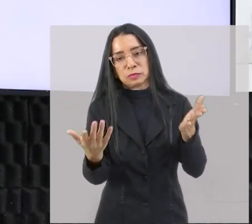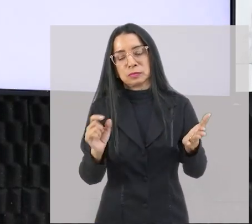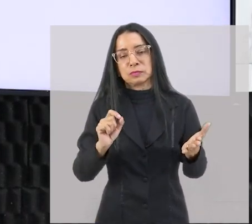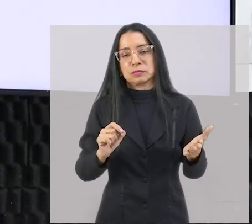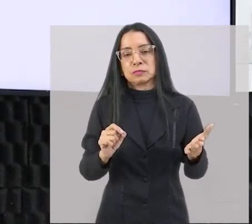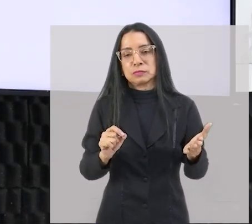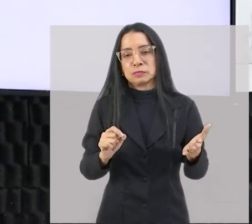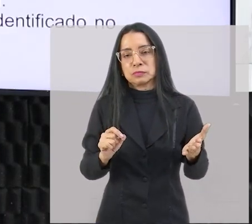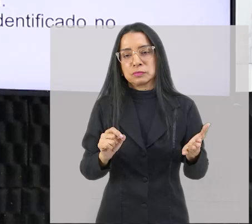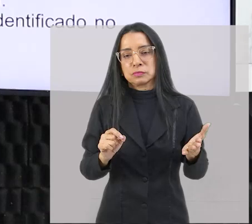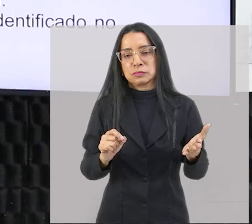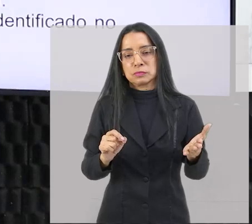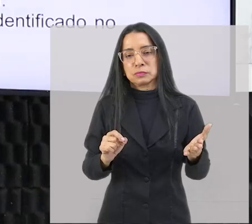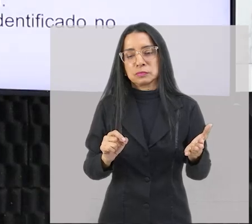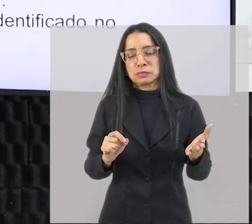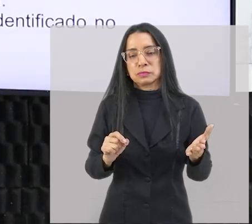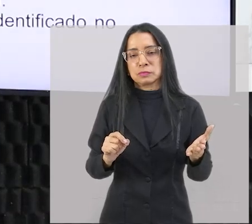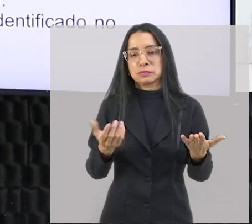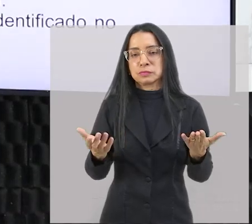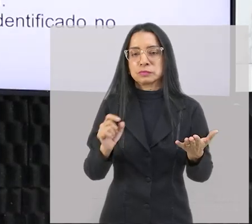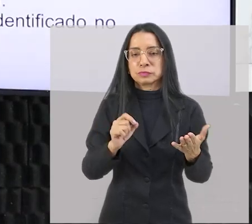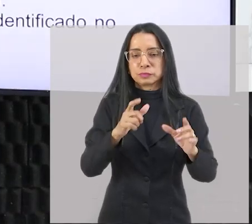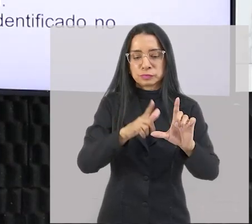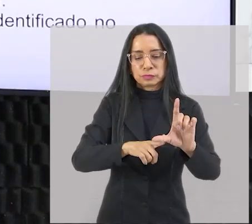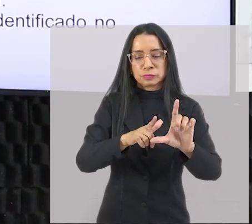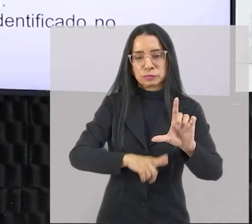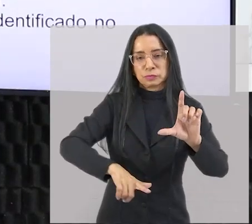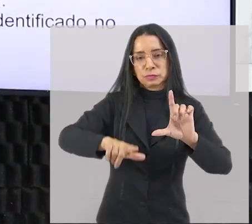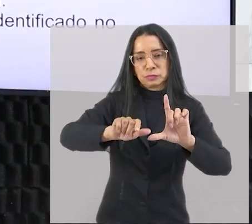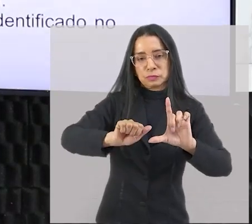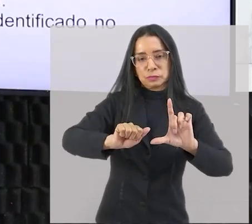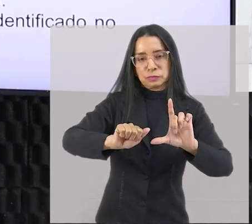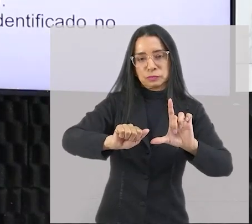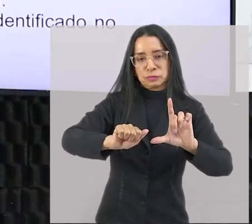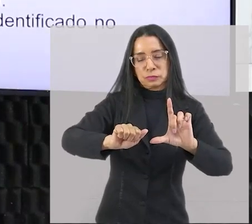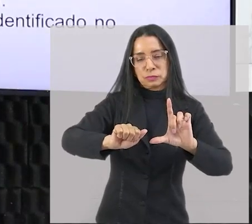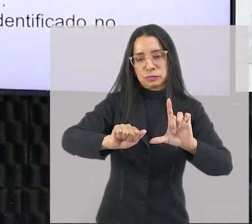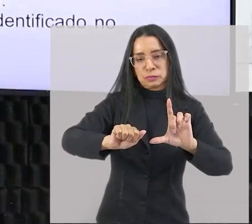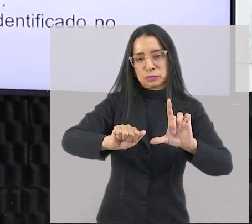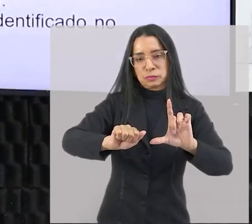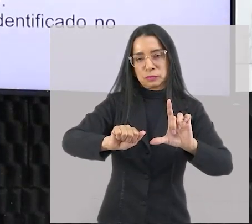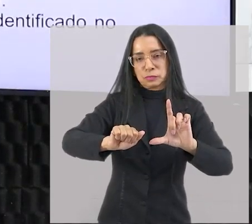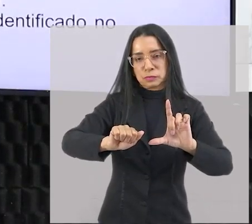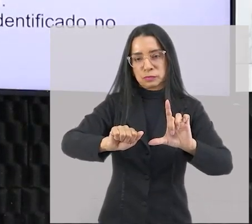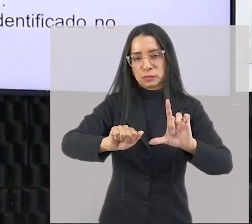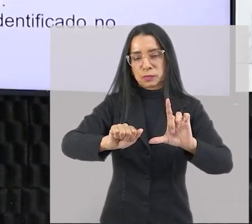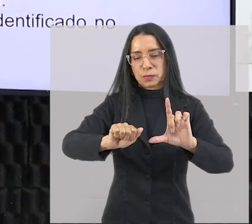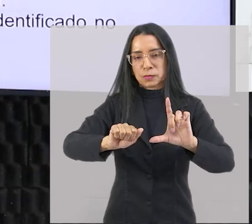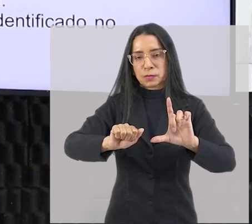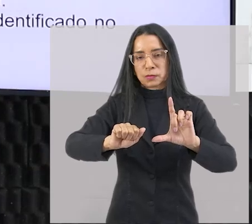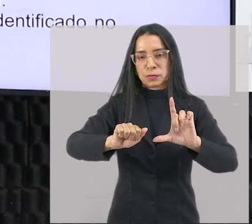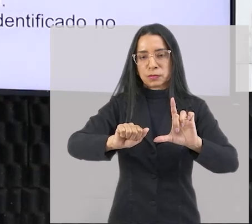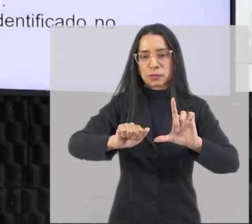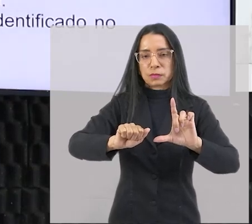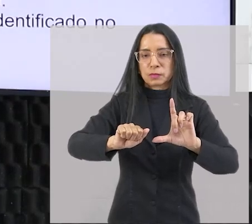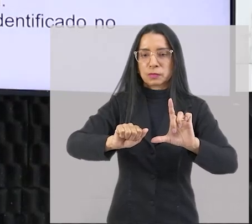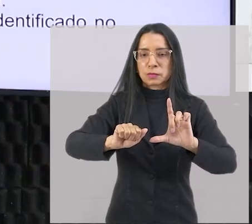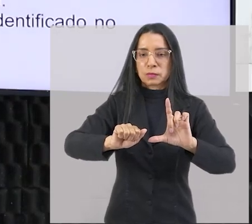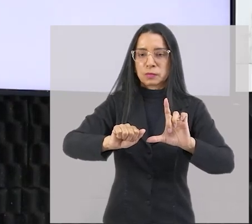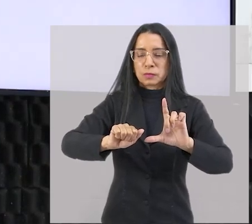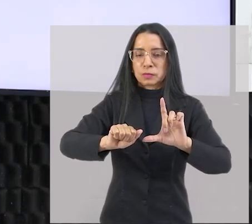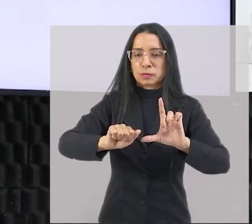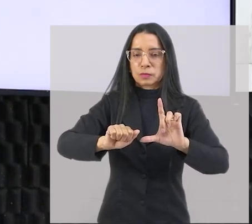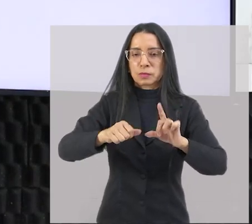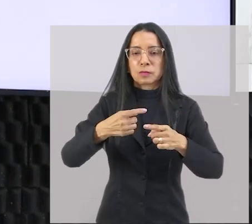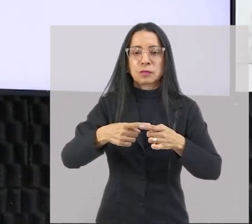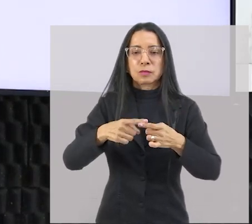Enfim, é o surrealismo. Nesse caso, justaposição de elementos díspares observado na imagem do homem no espelho.